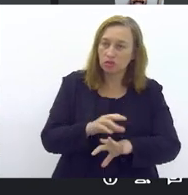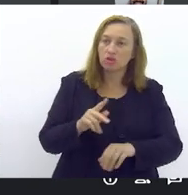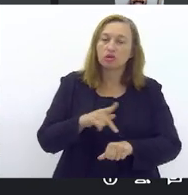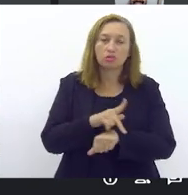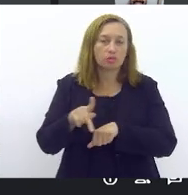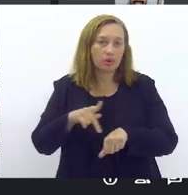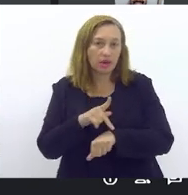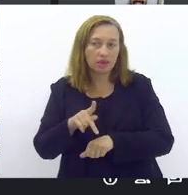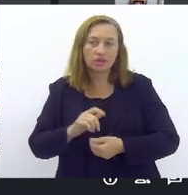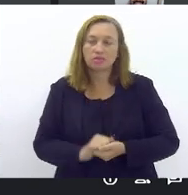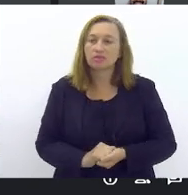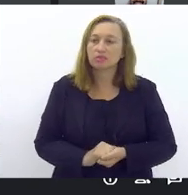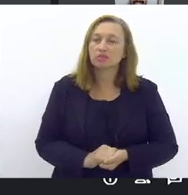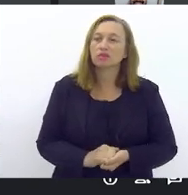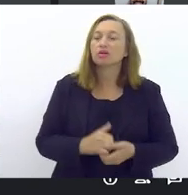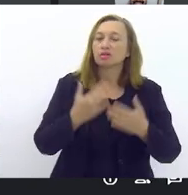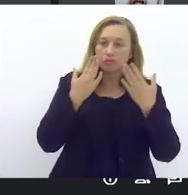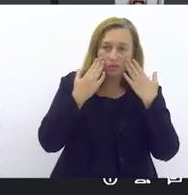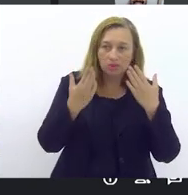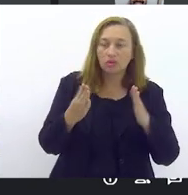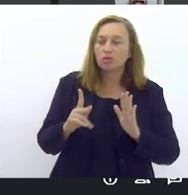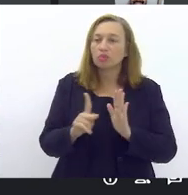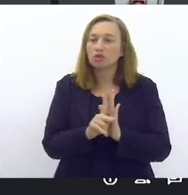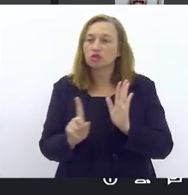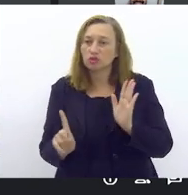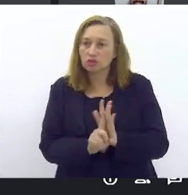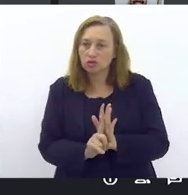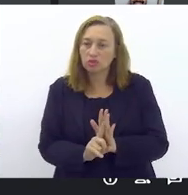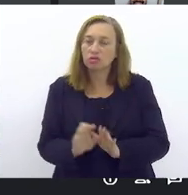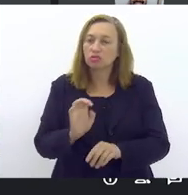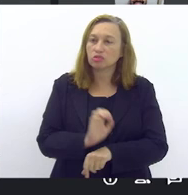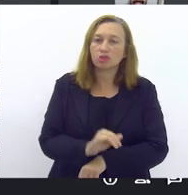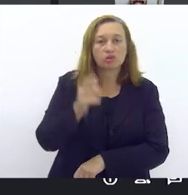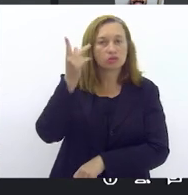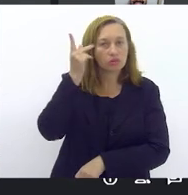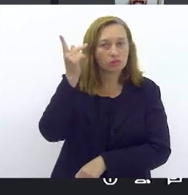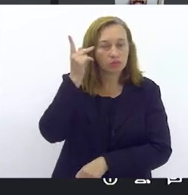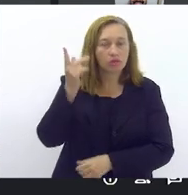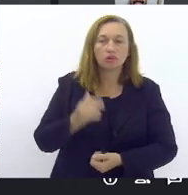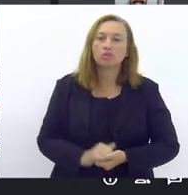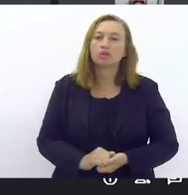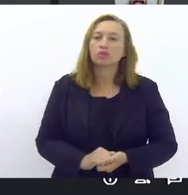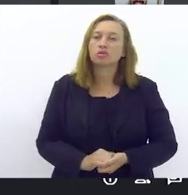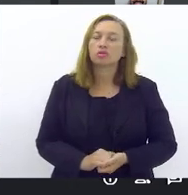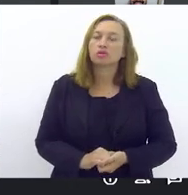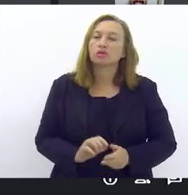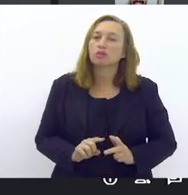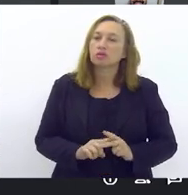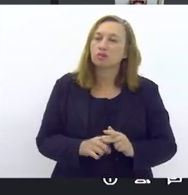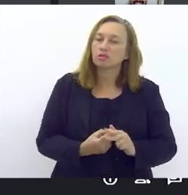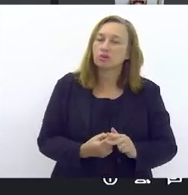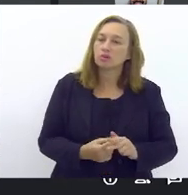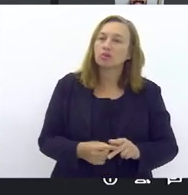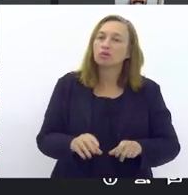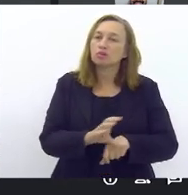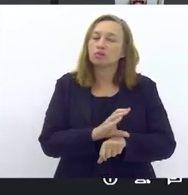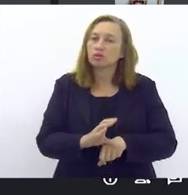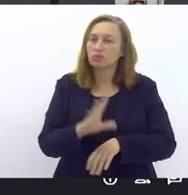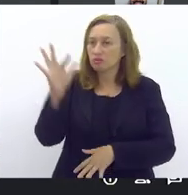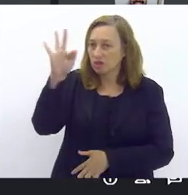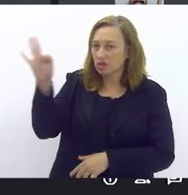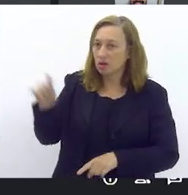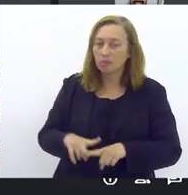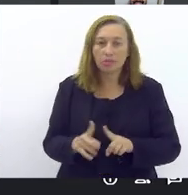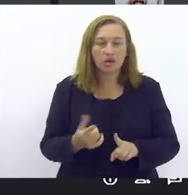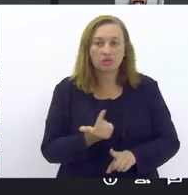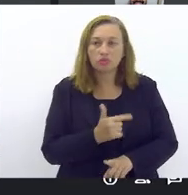país, que inclusive apresentou um projeto de lei no Estado de São Paulo para fazer uma reforma na Constituição Federal, mas ainda